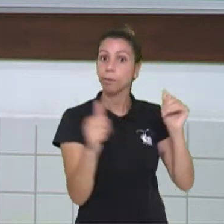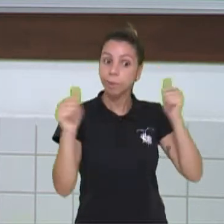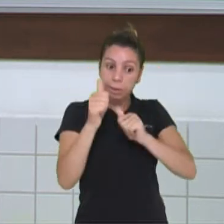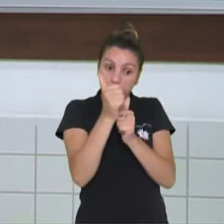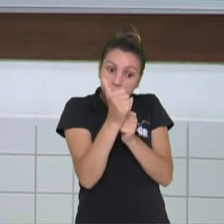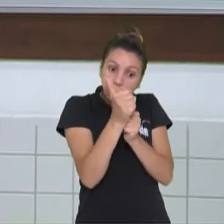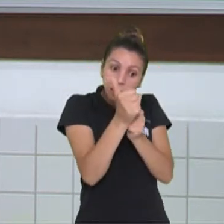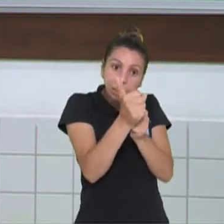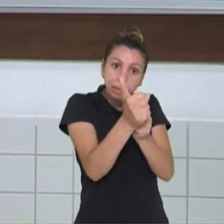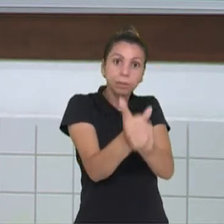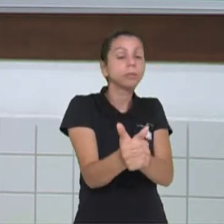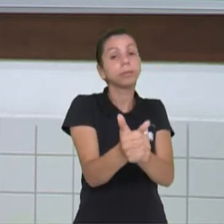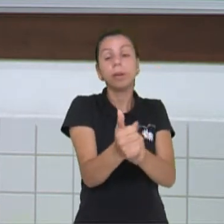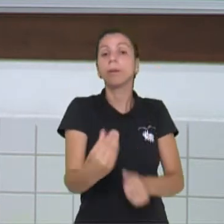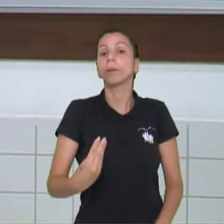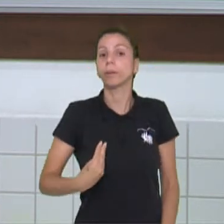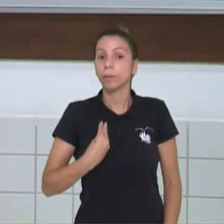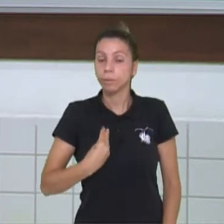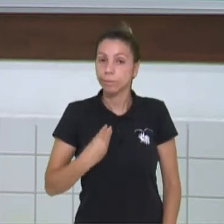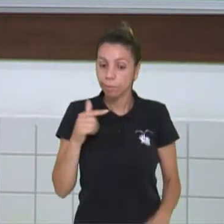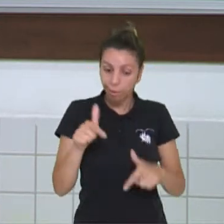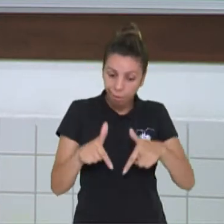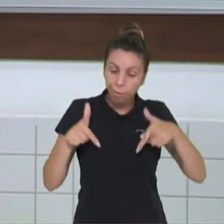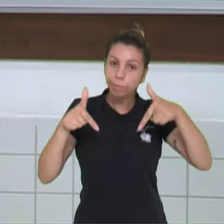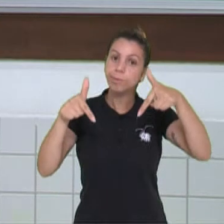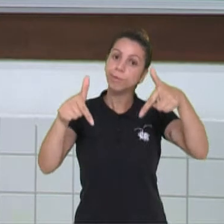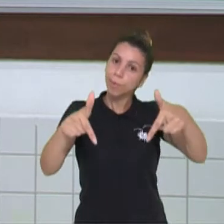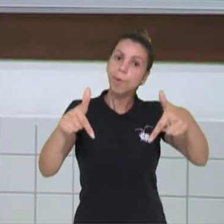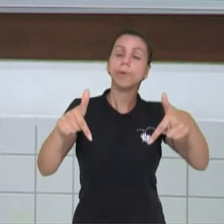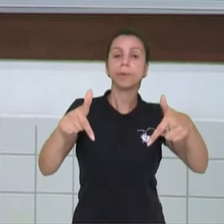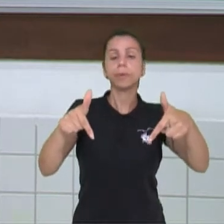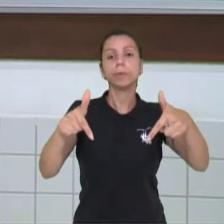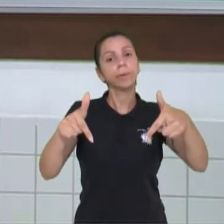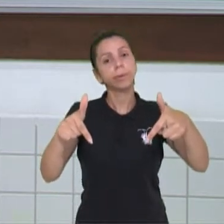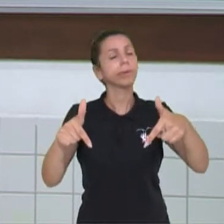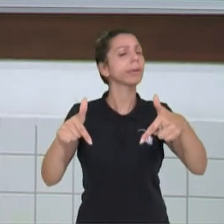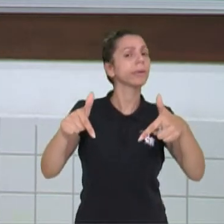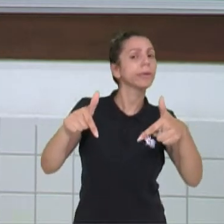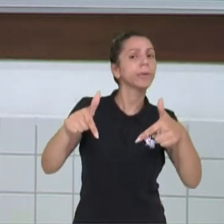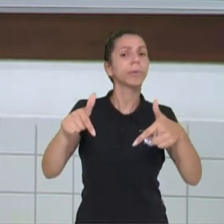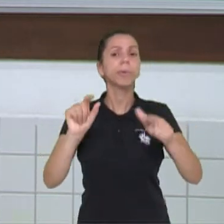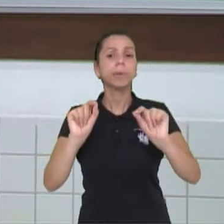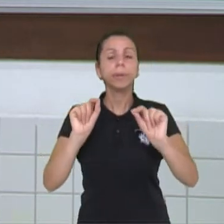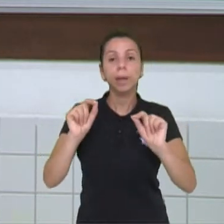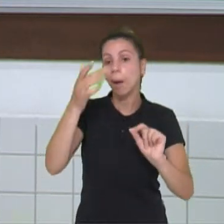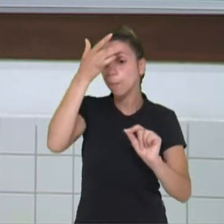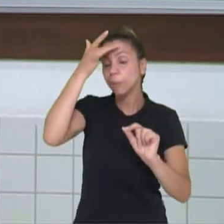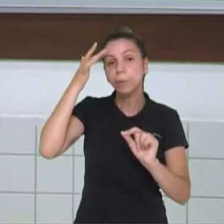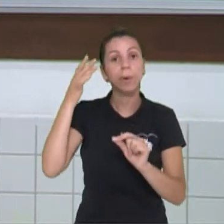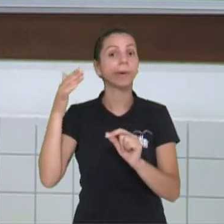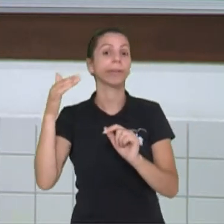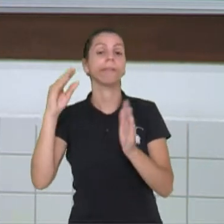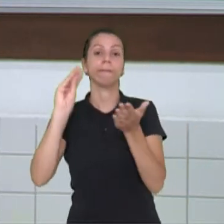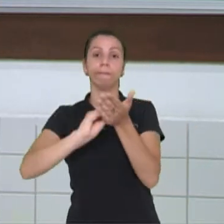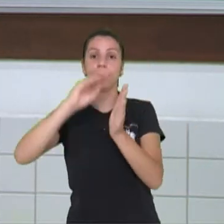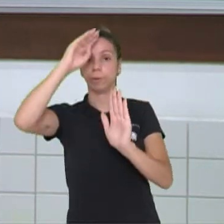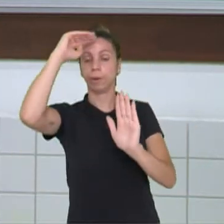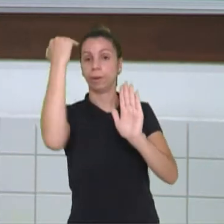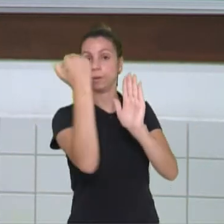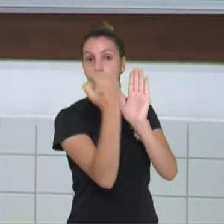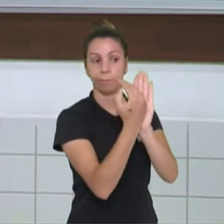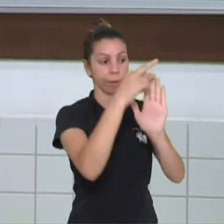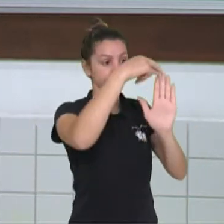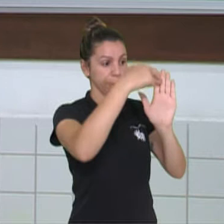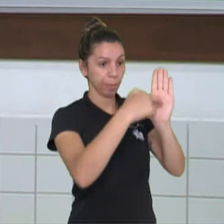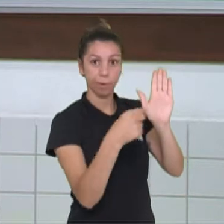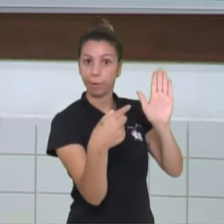seguidas. E aí vão existir sempre ações que vão se dirigir no sentido de punir aquele que não segue as regras.